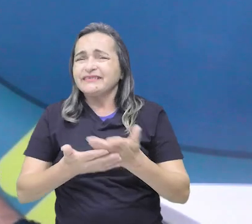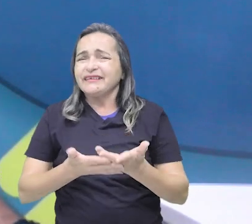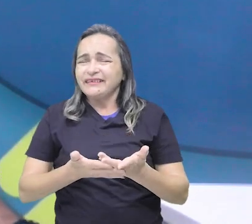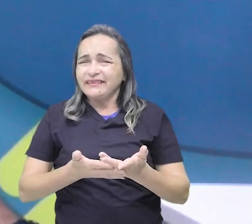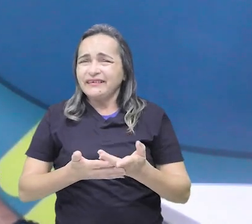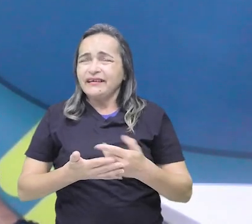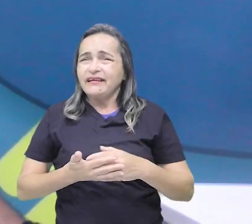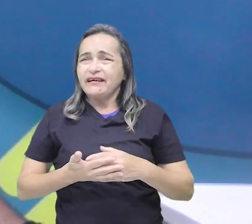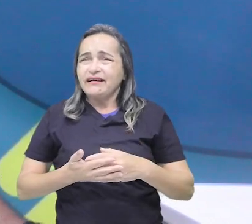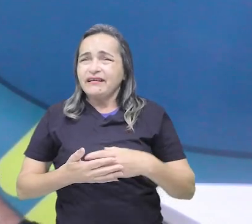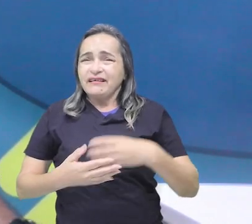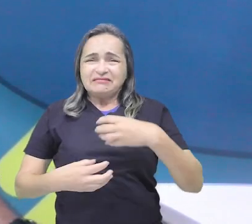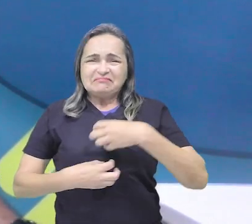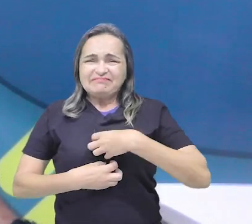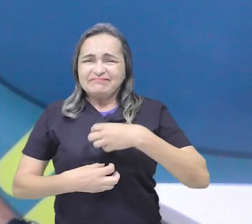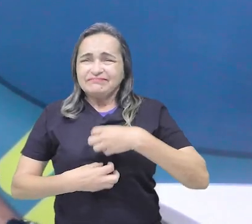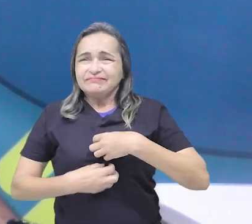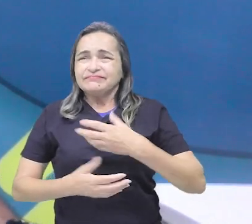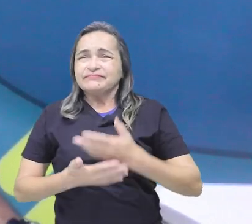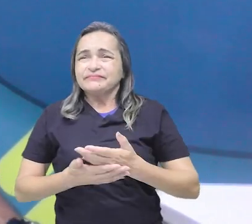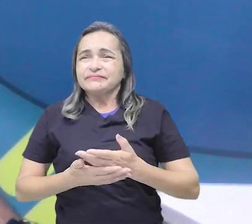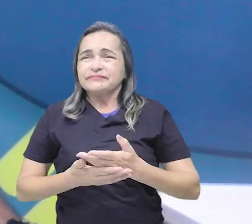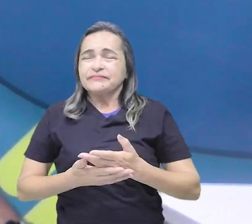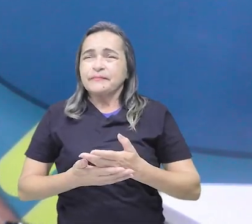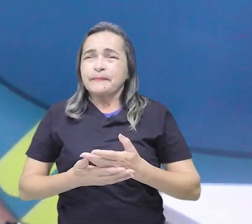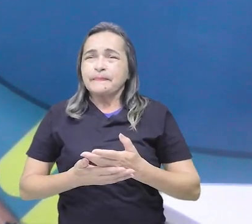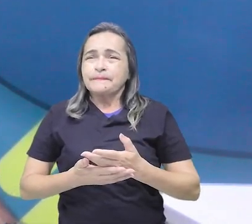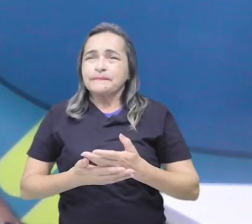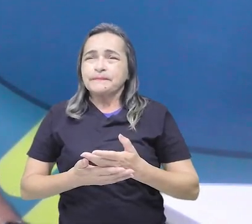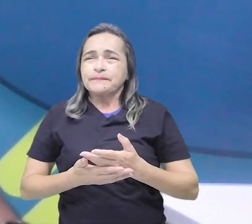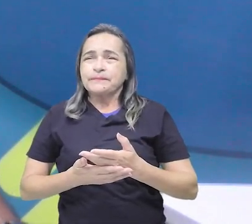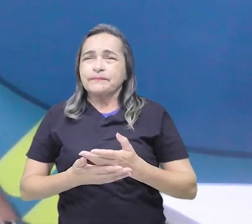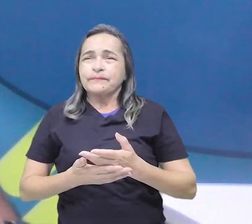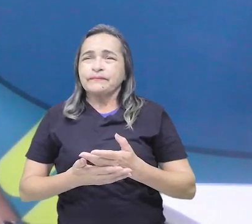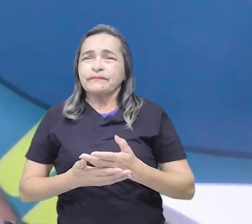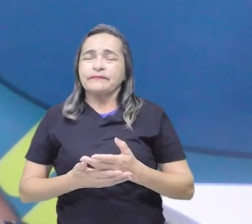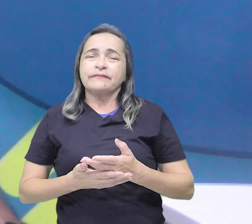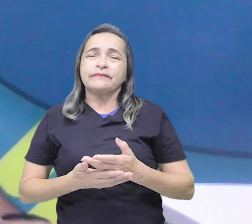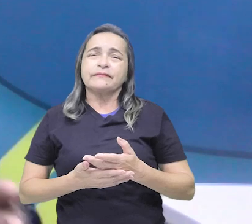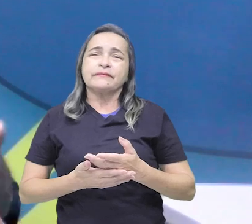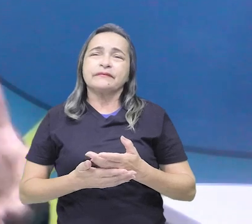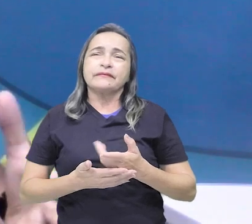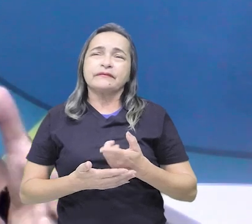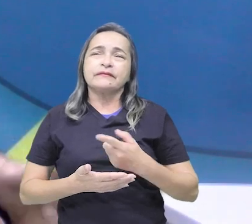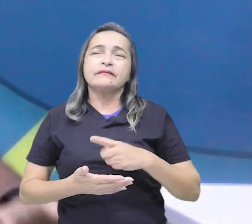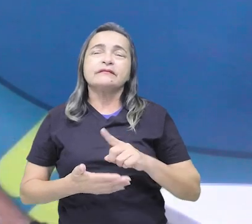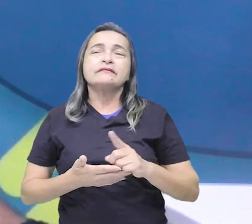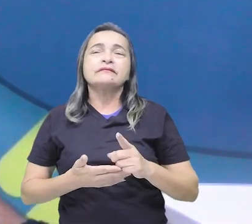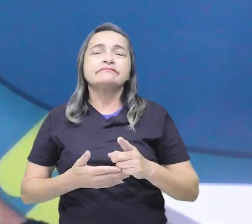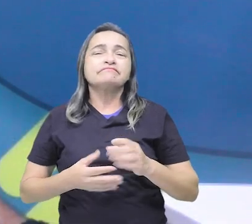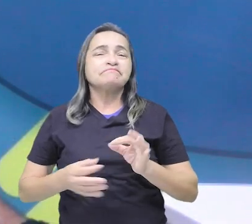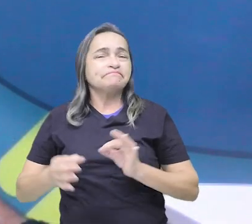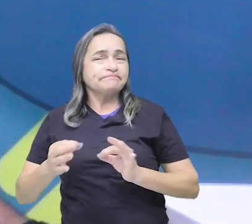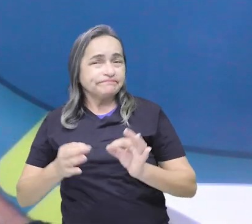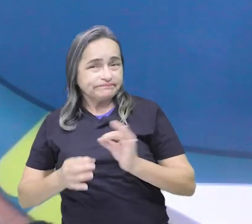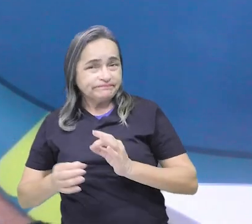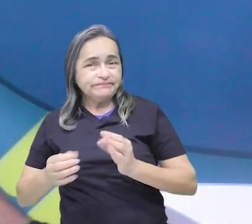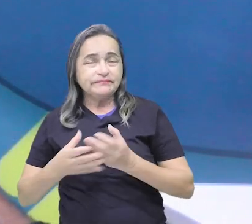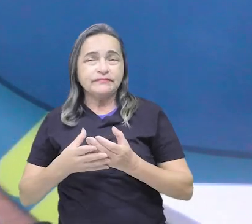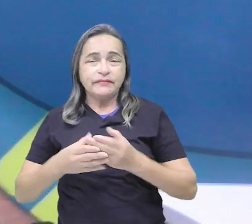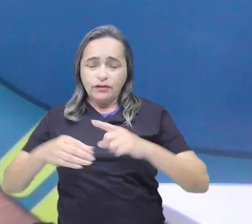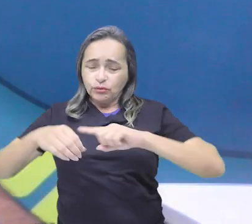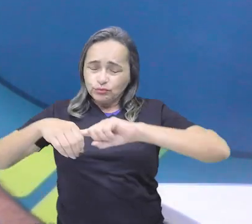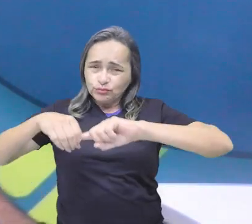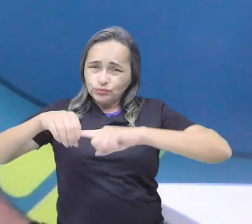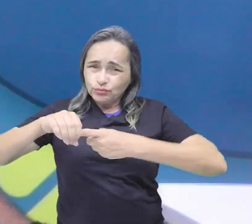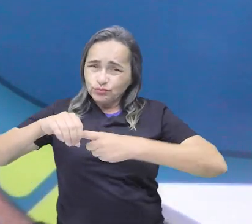aparelho reprodutor masculino, ele vai dar sintomas expressamente também focais e nas estruturas vizinhas, né? Que seria essa